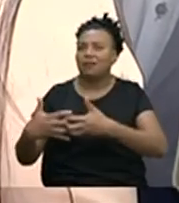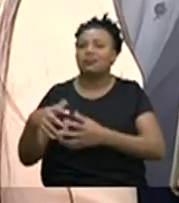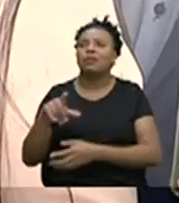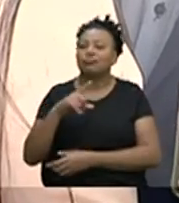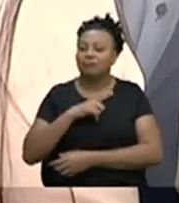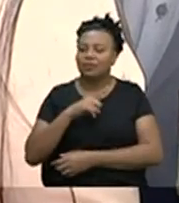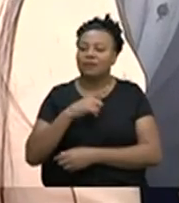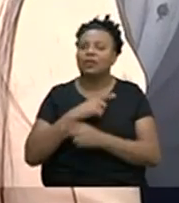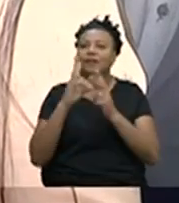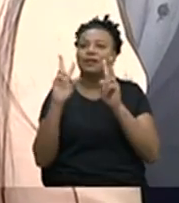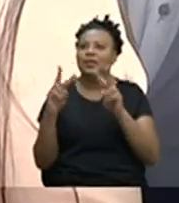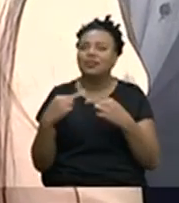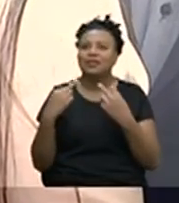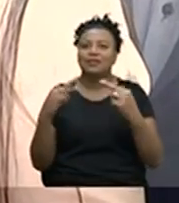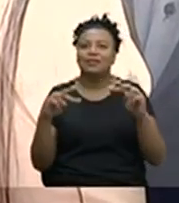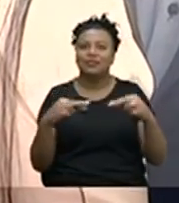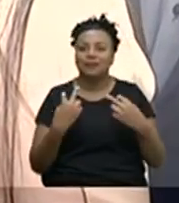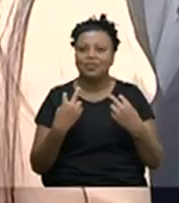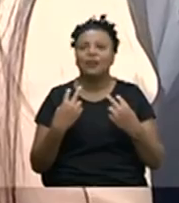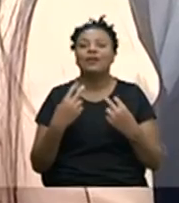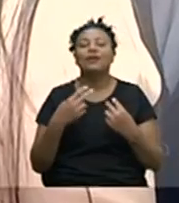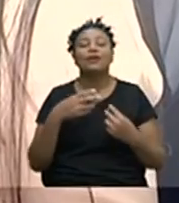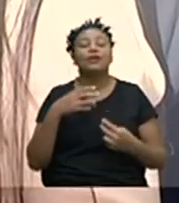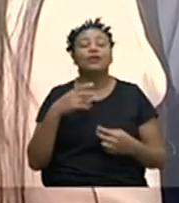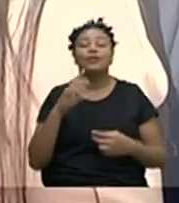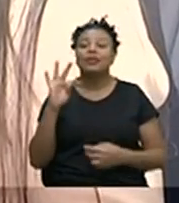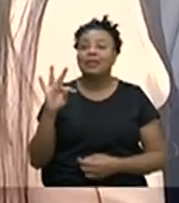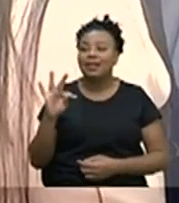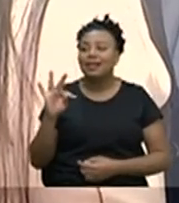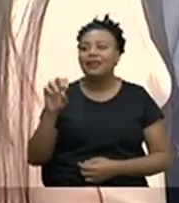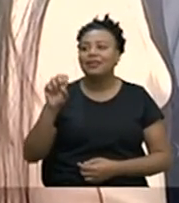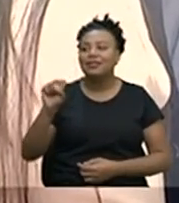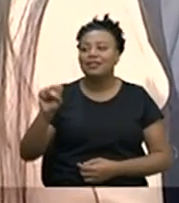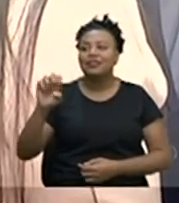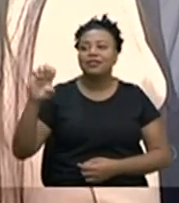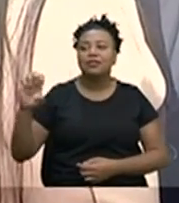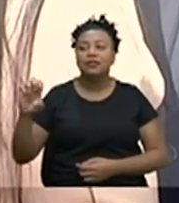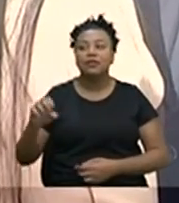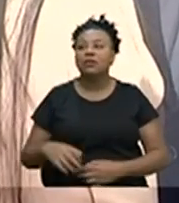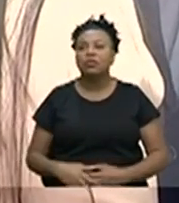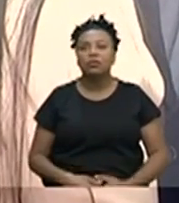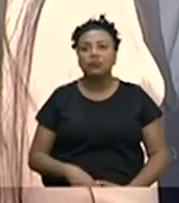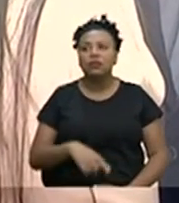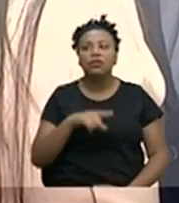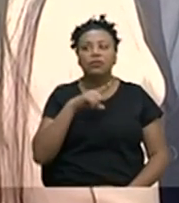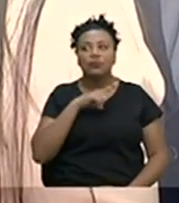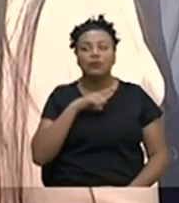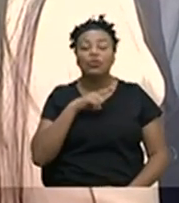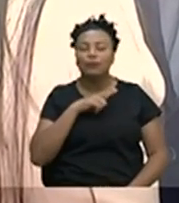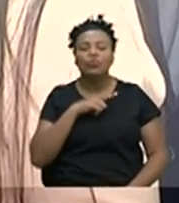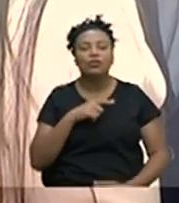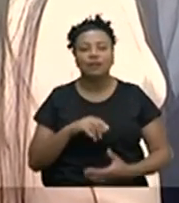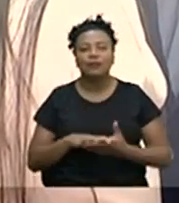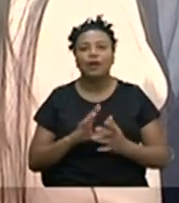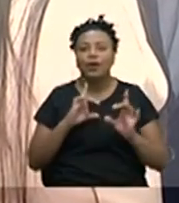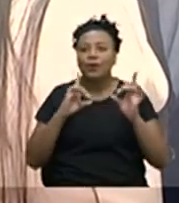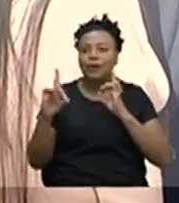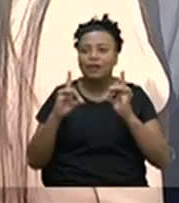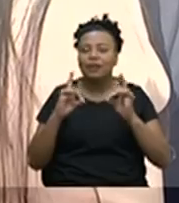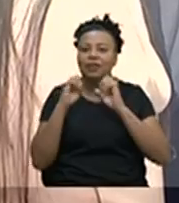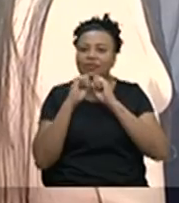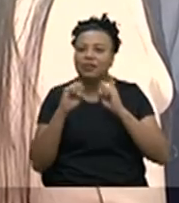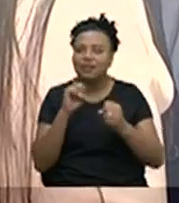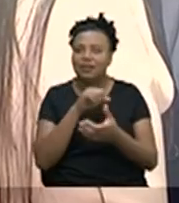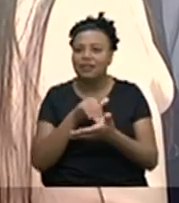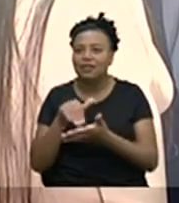tido reconhecimento do Tribunal Superior Eleitoral. E aí nós temos a coordenação do secretário de